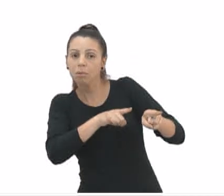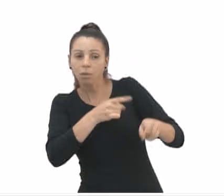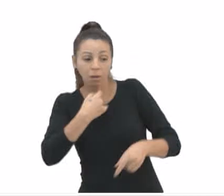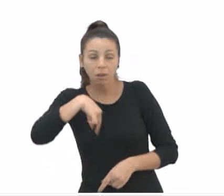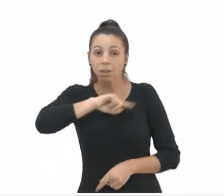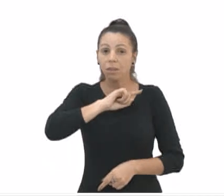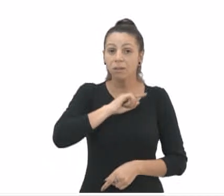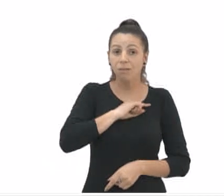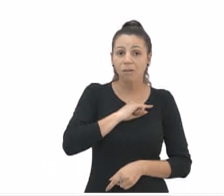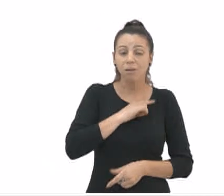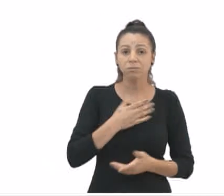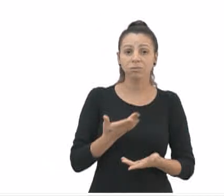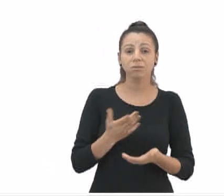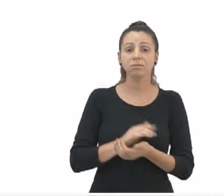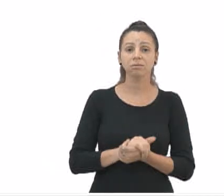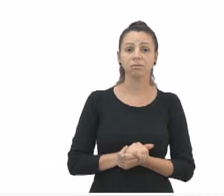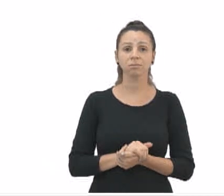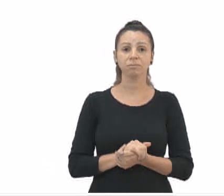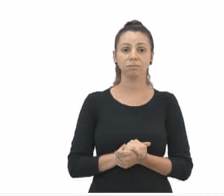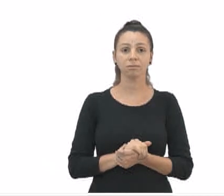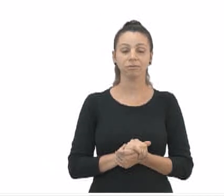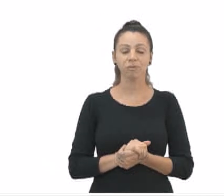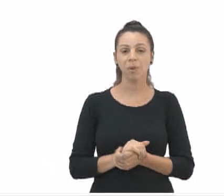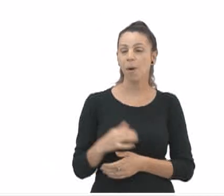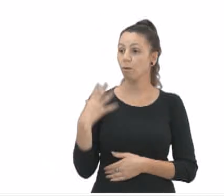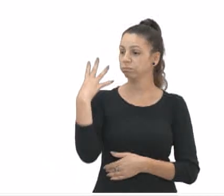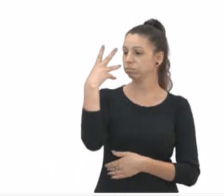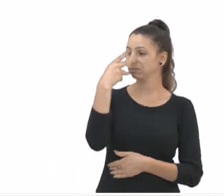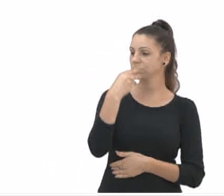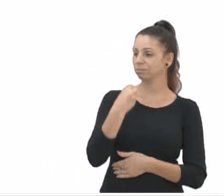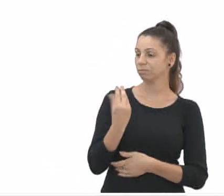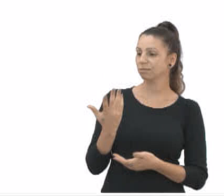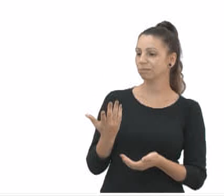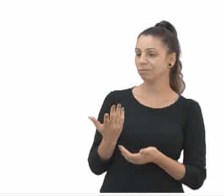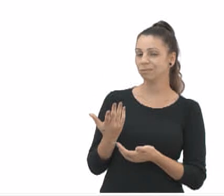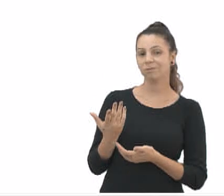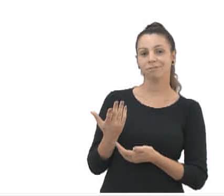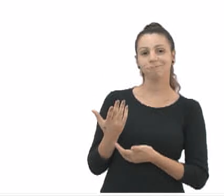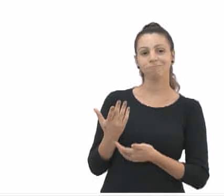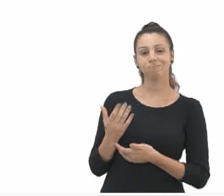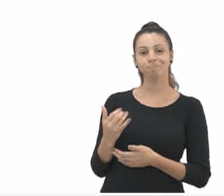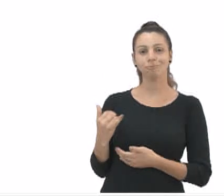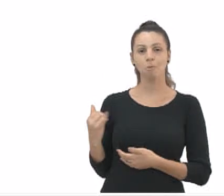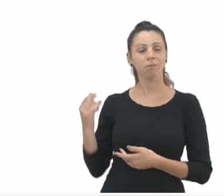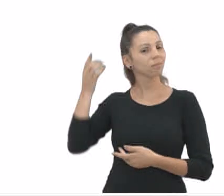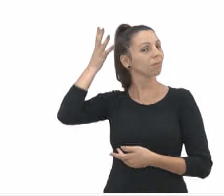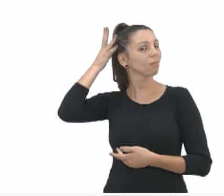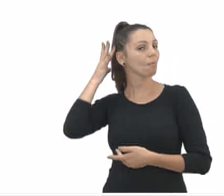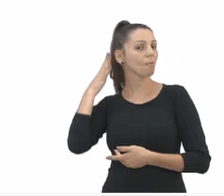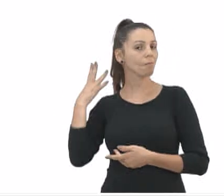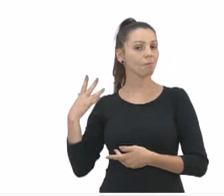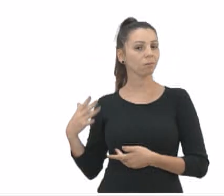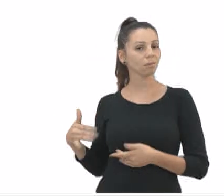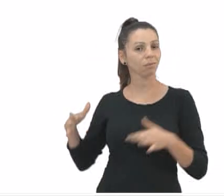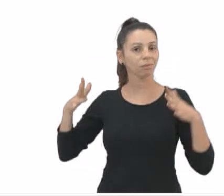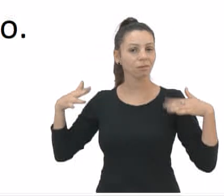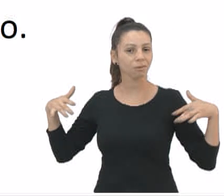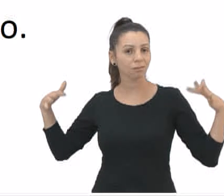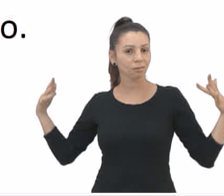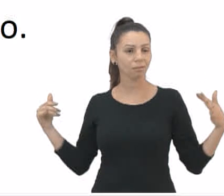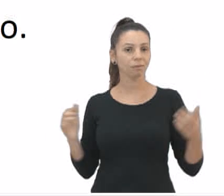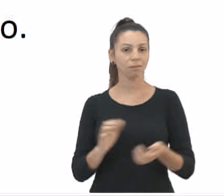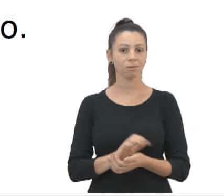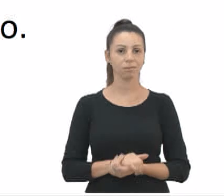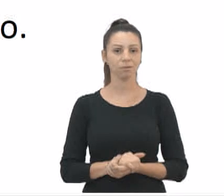éramos imperdoavelmente bonitinhas, esguias de cabelos livres.